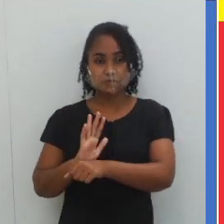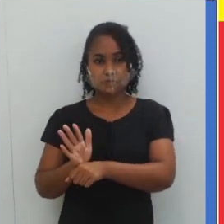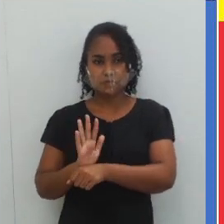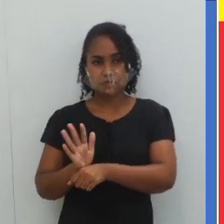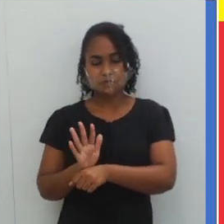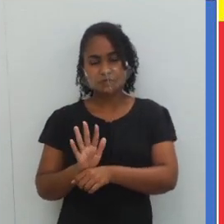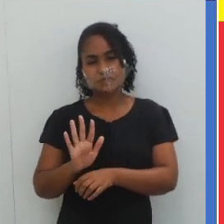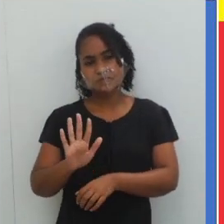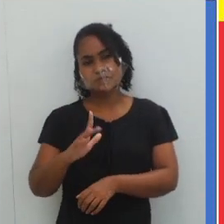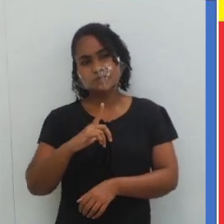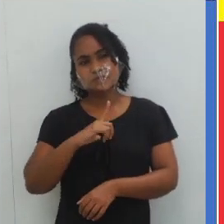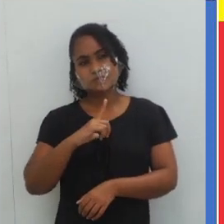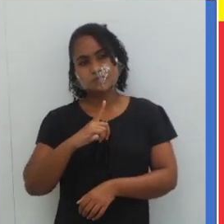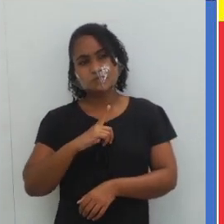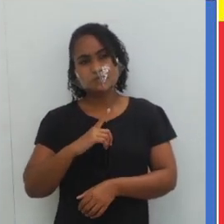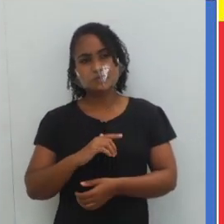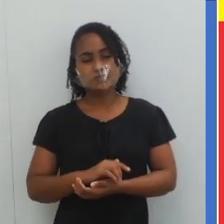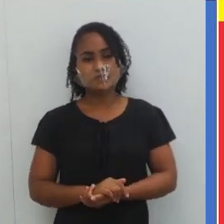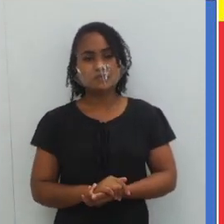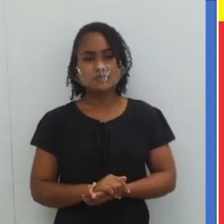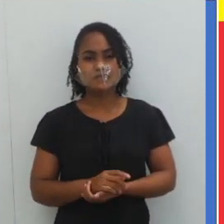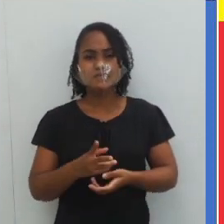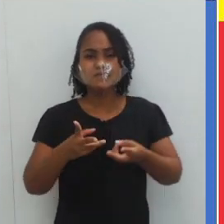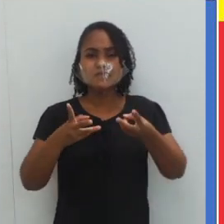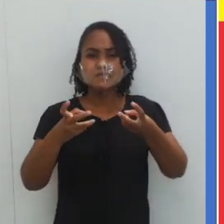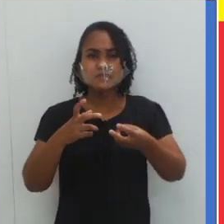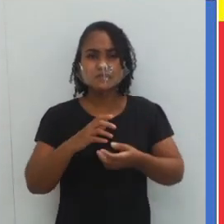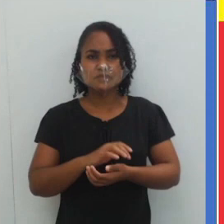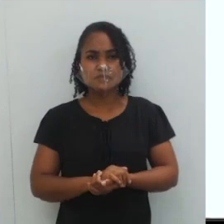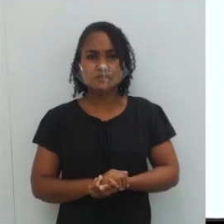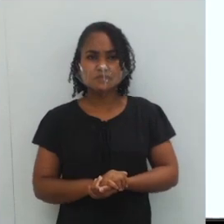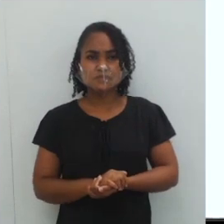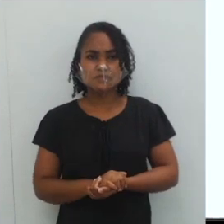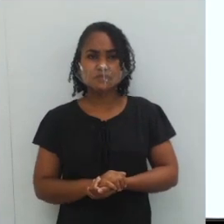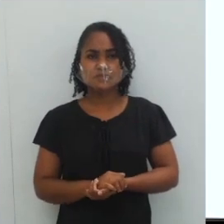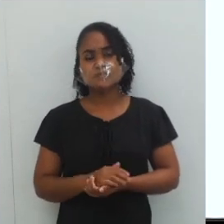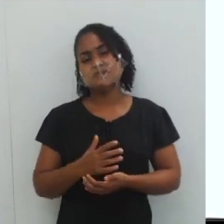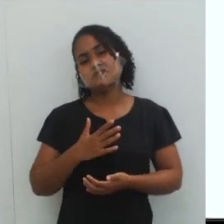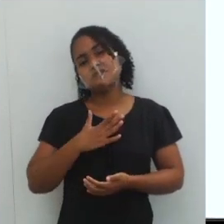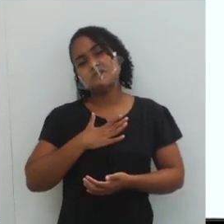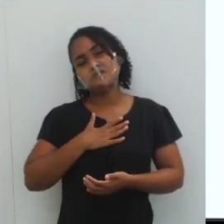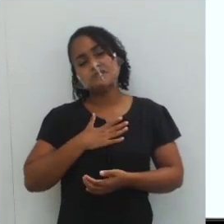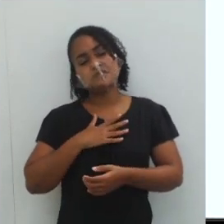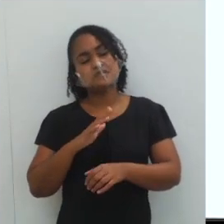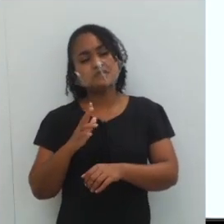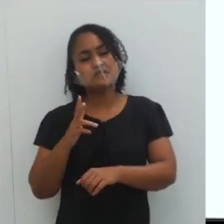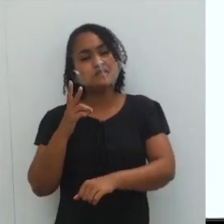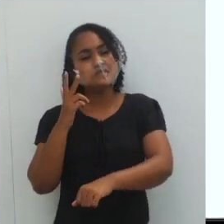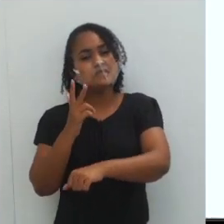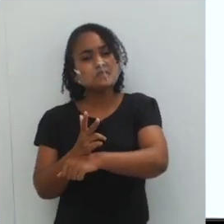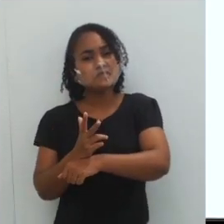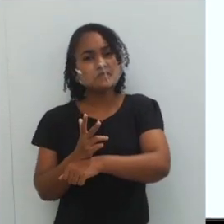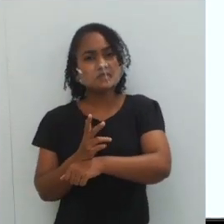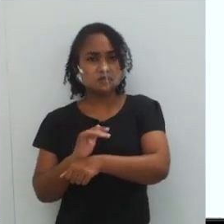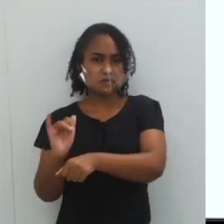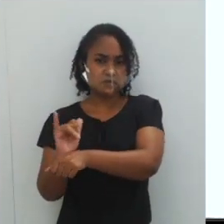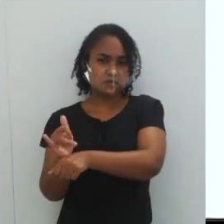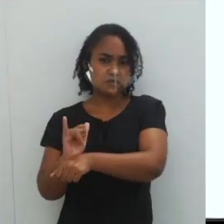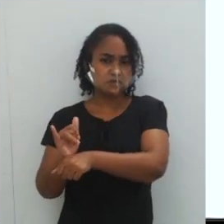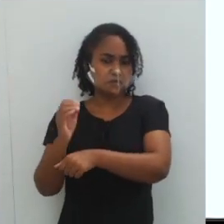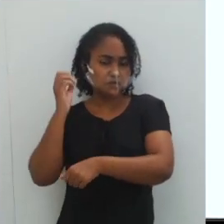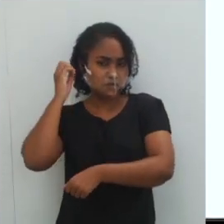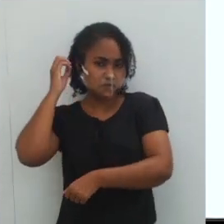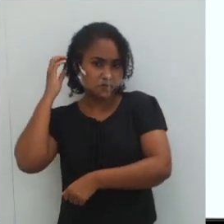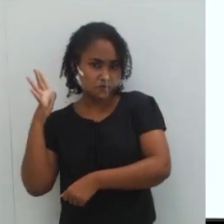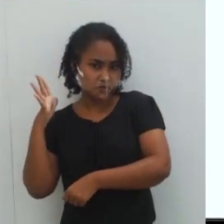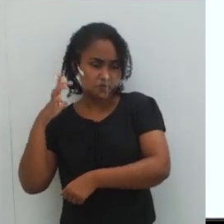ao cinema. Vamos supor que alguém pergunta a você, o que você estava fazendo? Ah, eu estava assistindo YouTube no